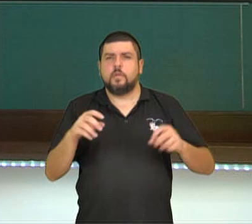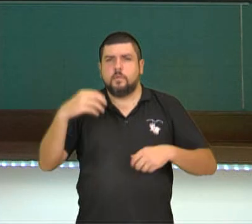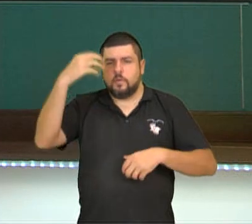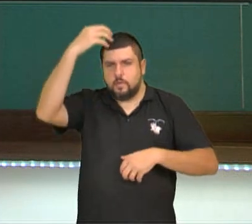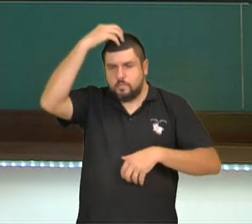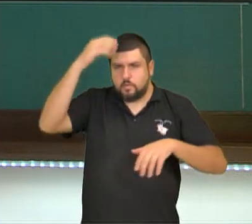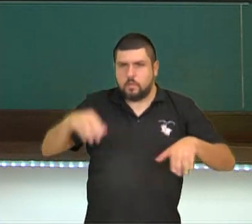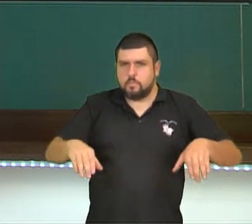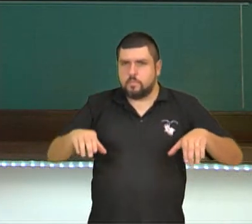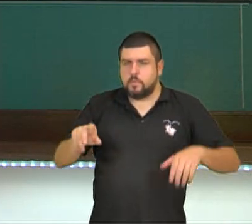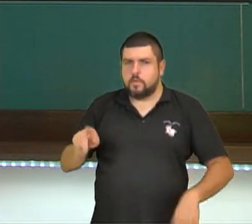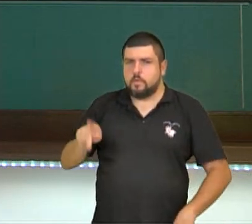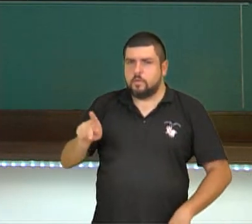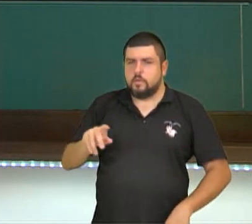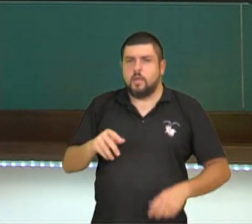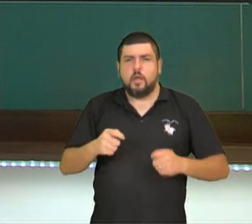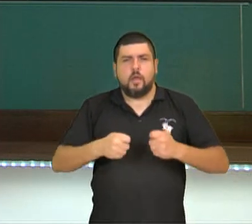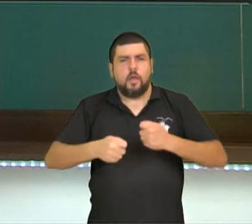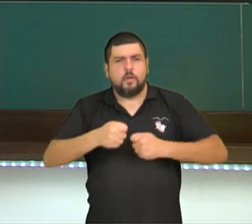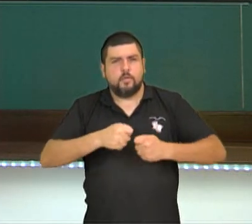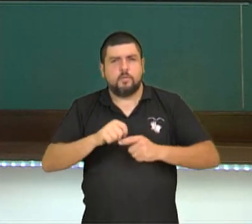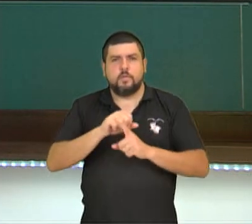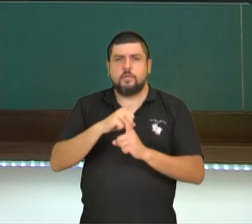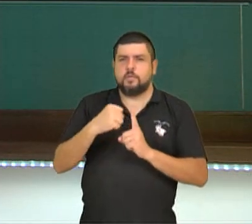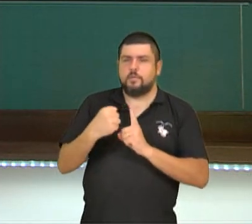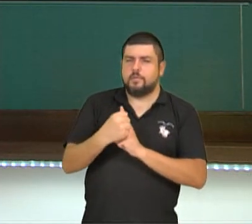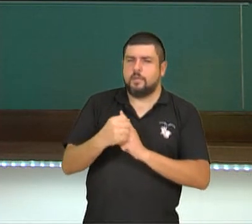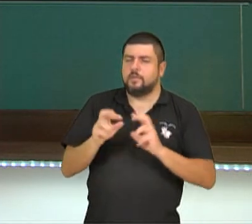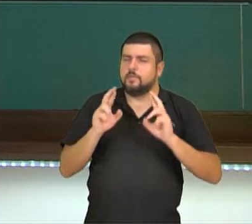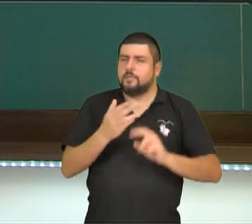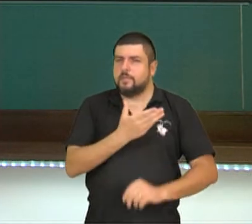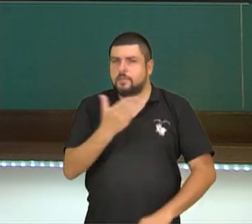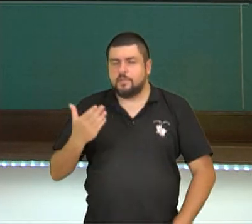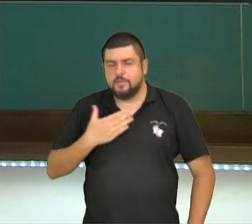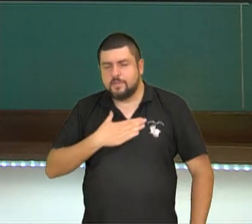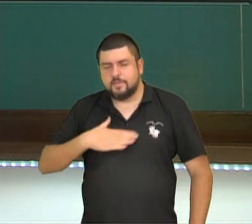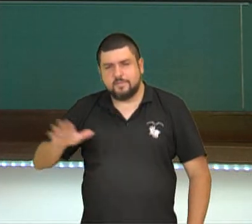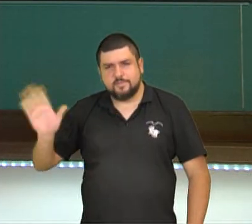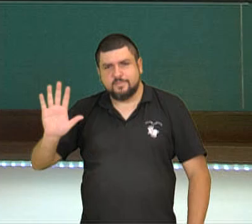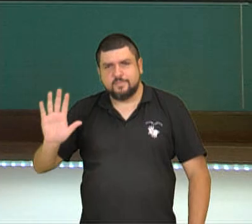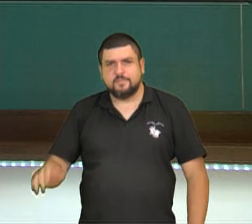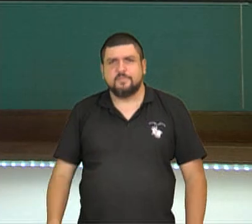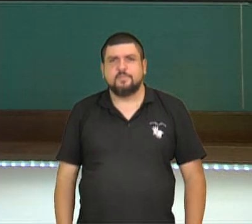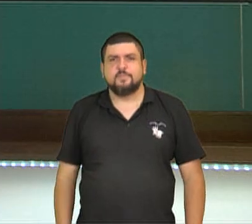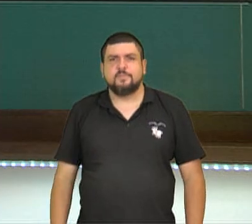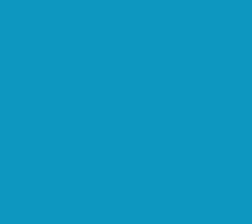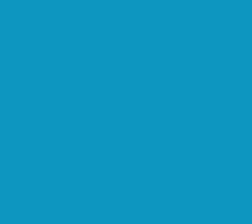o Reino de Kush, economia, sociedade. Espero que vocês tenham gostado. Até breve!